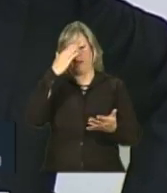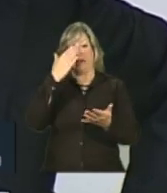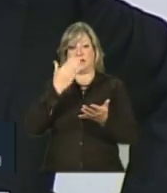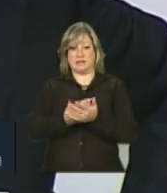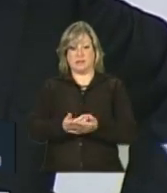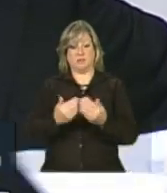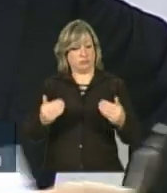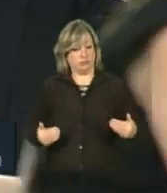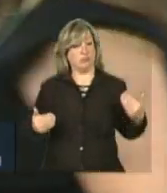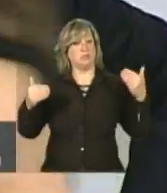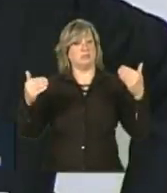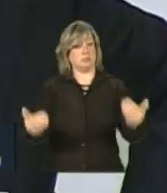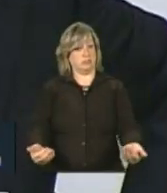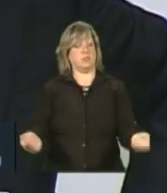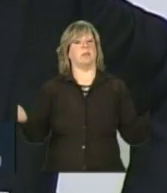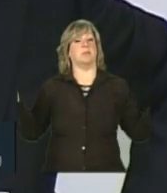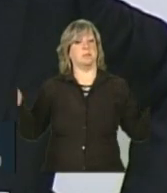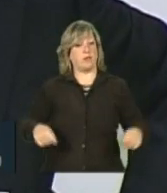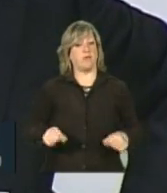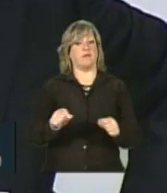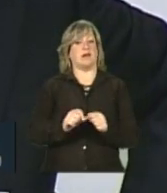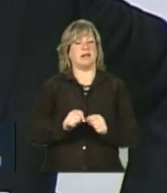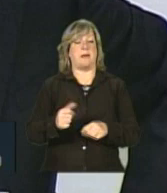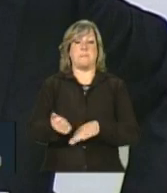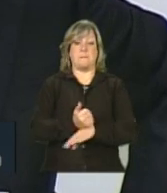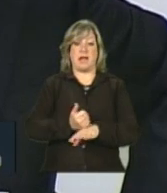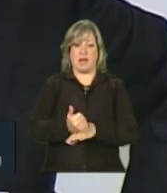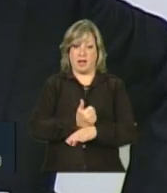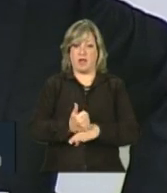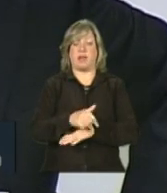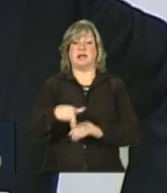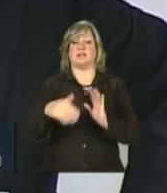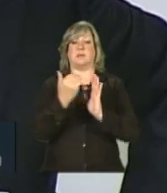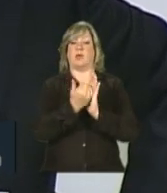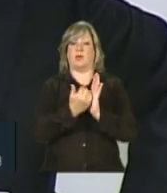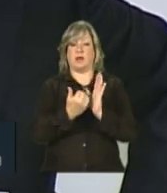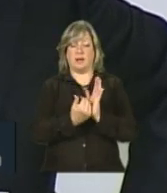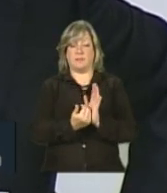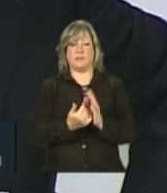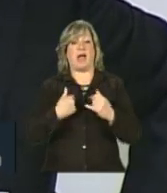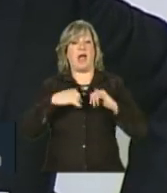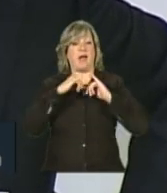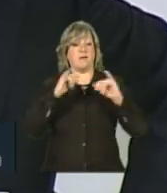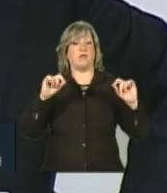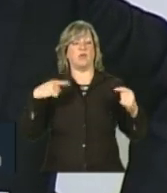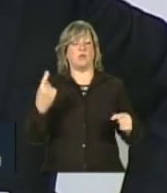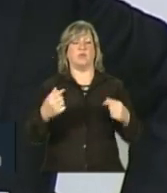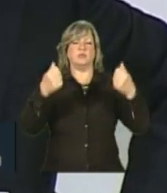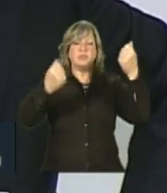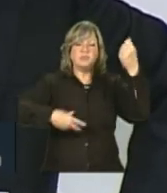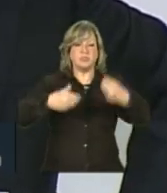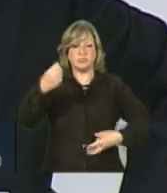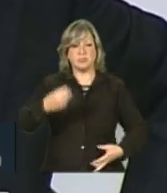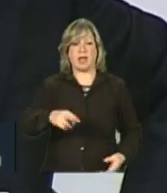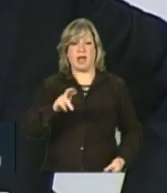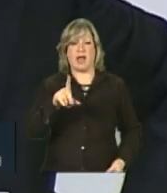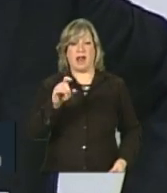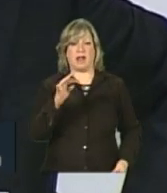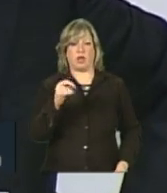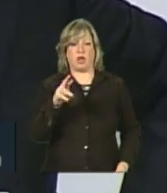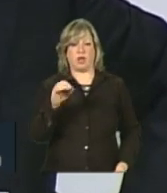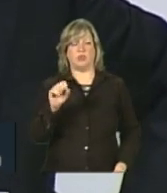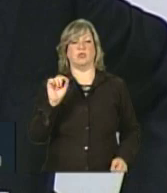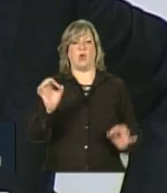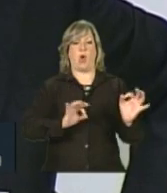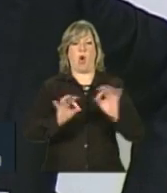avanços poderão ser feitos para o aperfeiçoamento desse programa e chamo a atenção dos relatórios dos órgãos de controle. Ano após